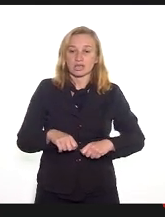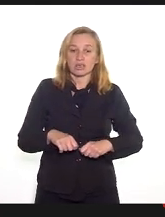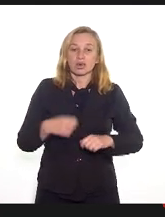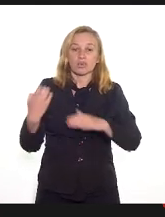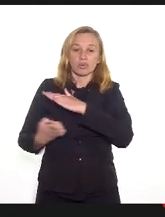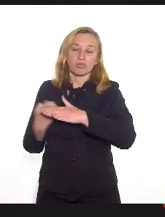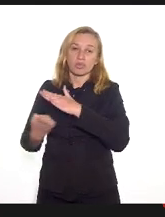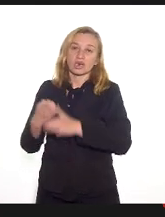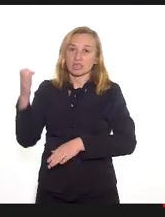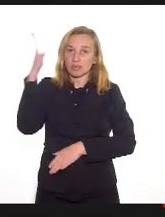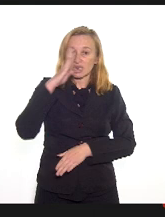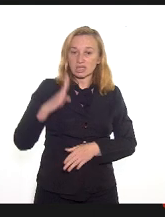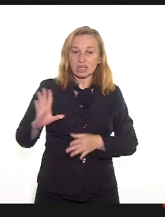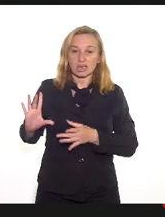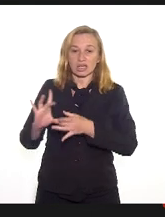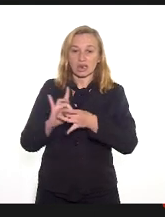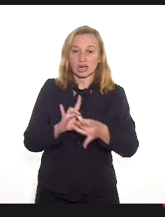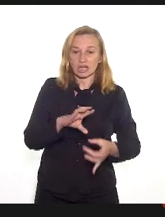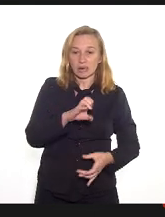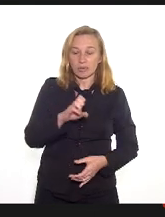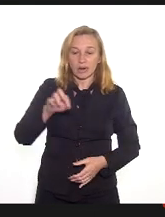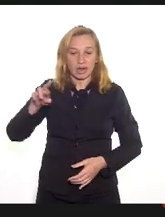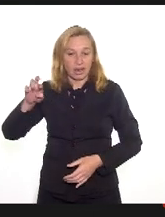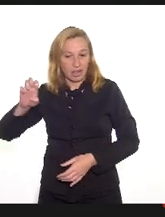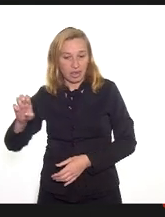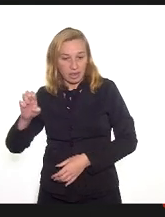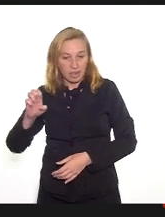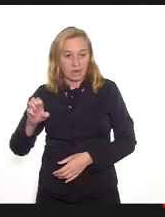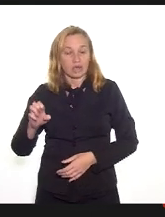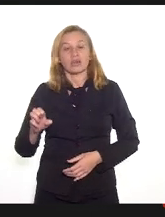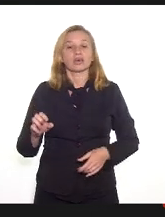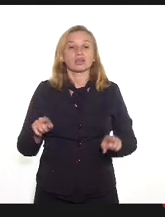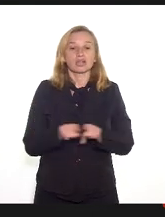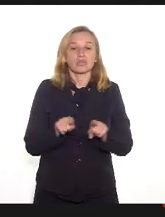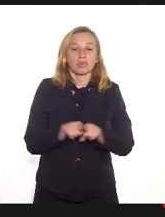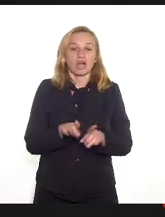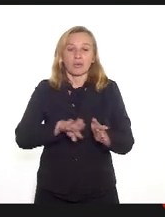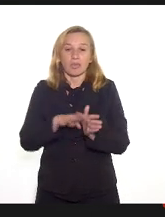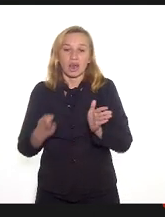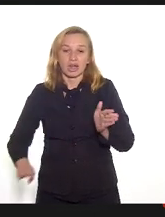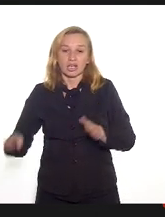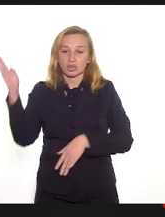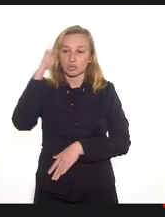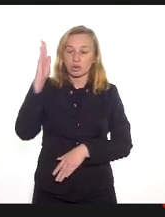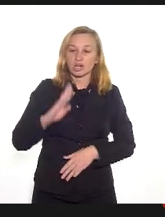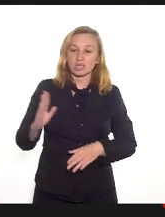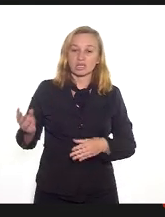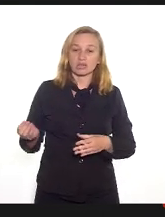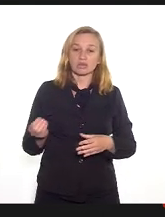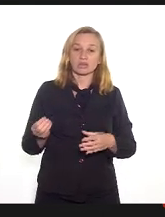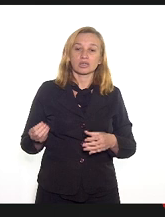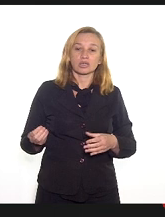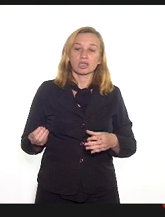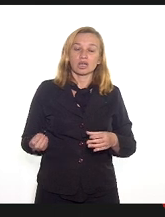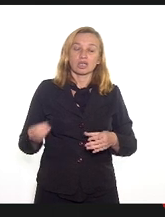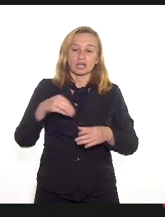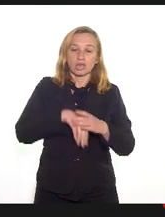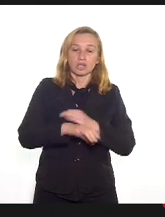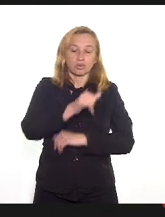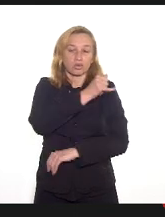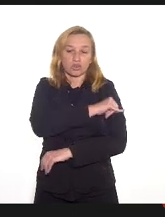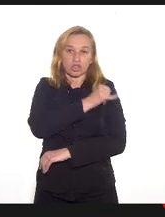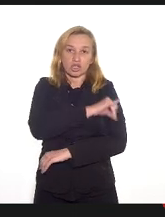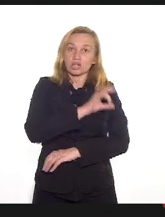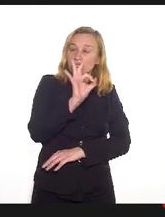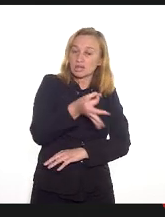empresa brasileira ligada à Embraer, que faz parte ao consórcio, e a Marinha do Brasil. E ela se instalou no Rio de Janeiro e certamente